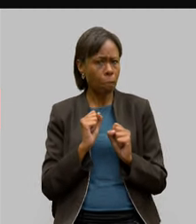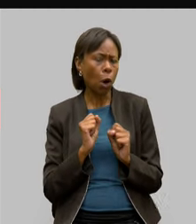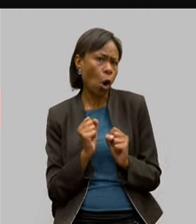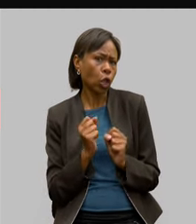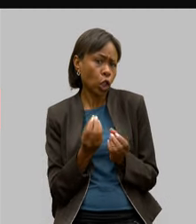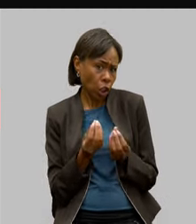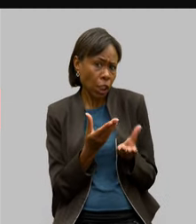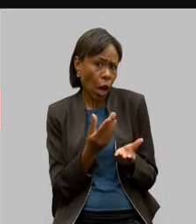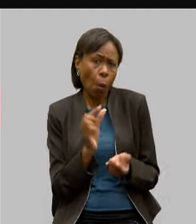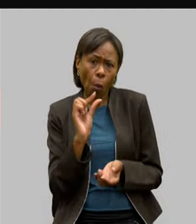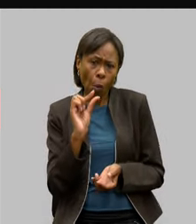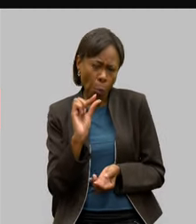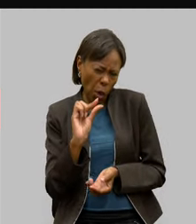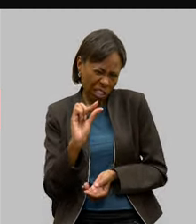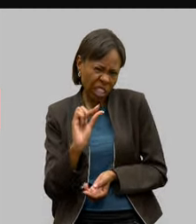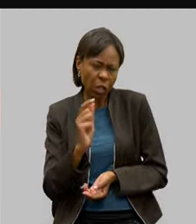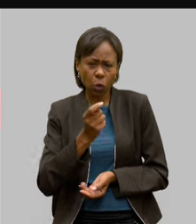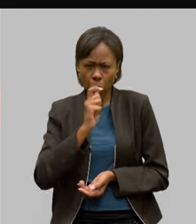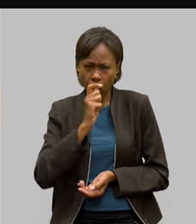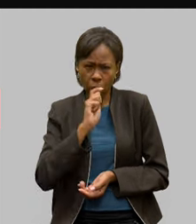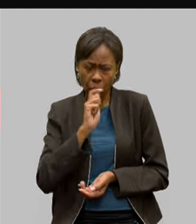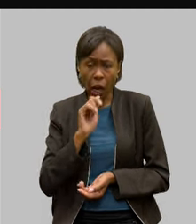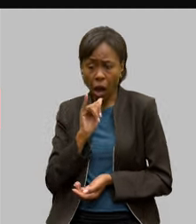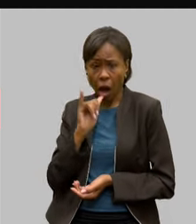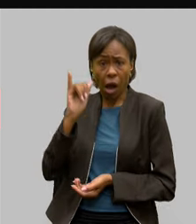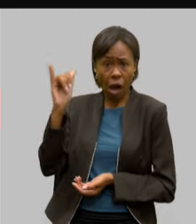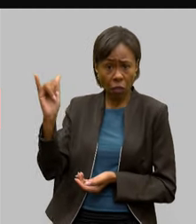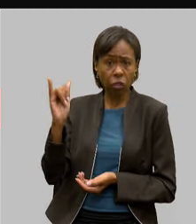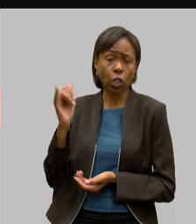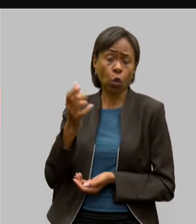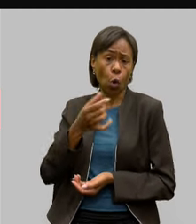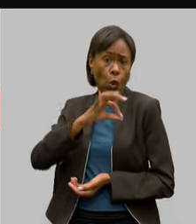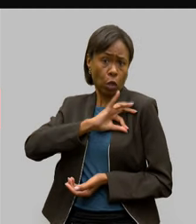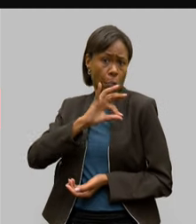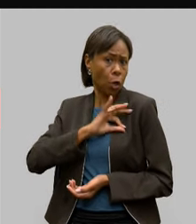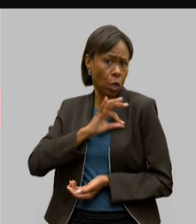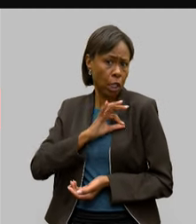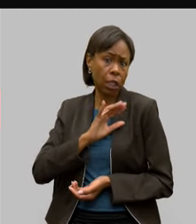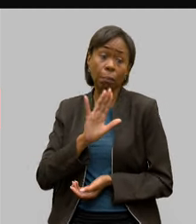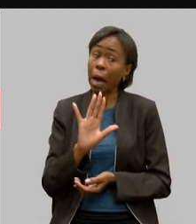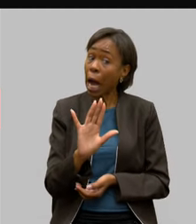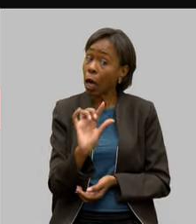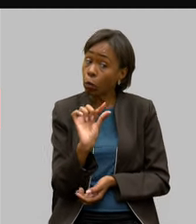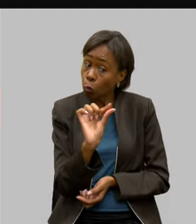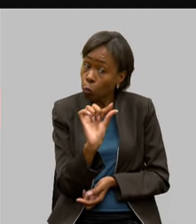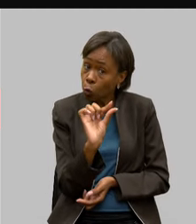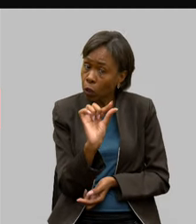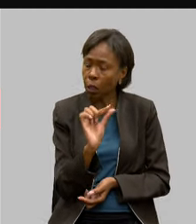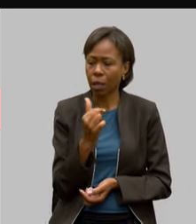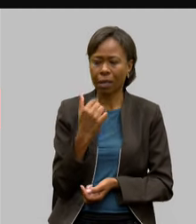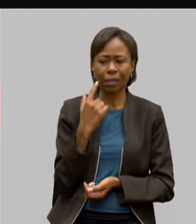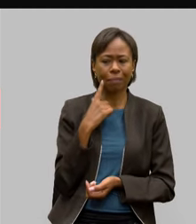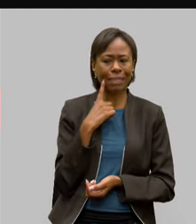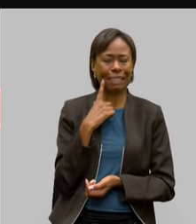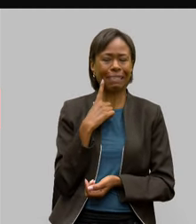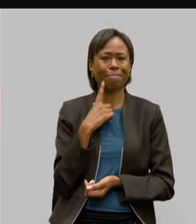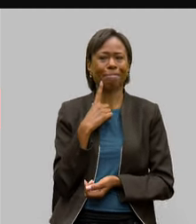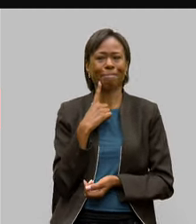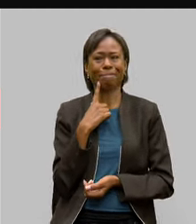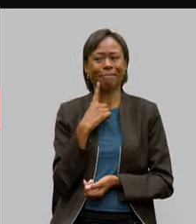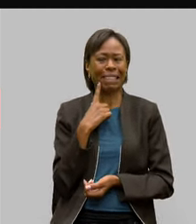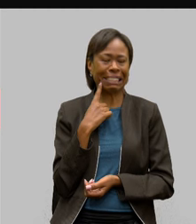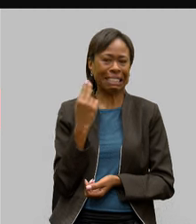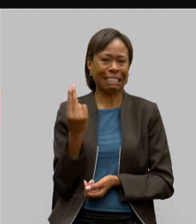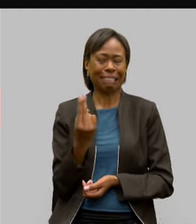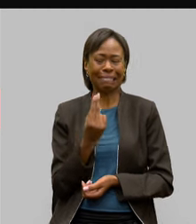de maconha aqui fala com o delegado eu te arranjo lá você faz a extração mas ó é só um pouquinho aí eu falei mas isso aí não vai dar certo essa maconha